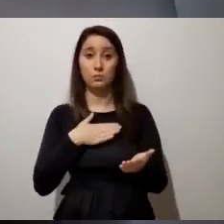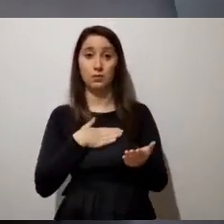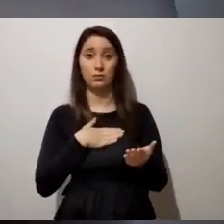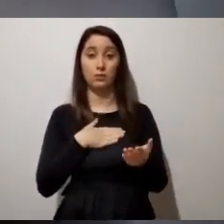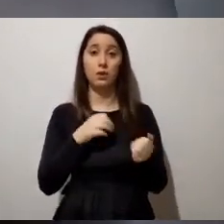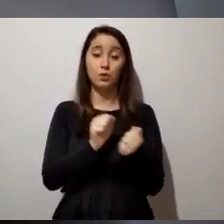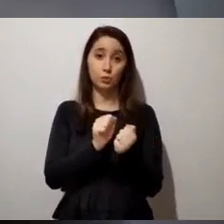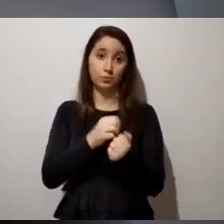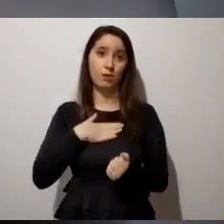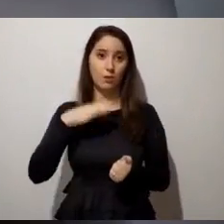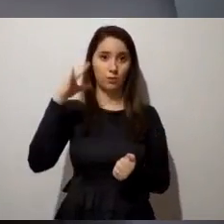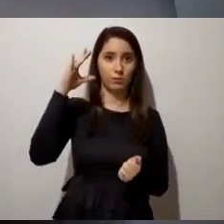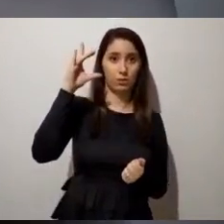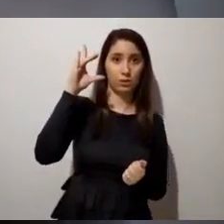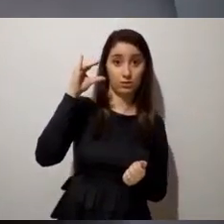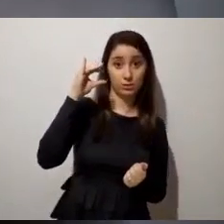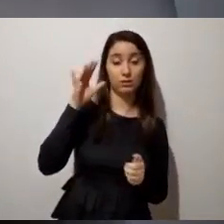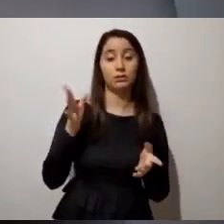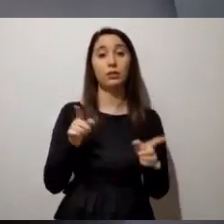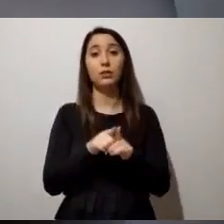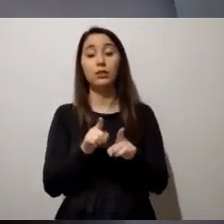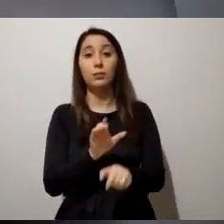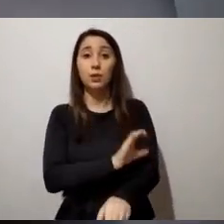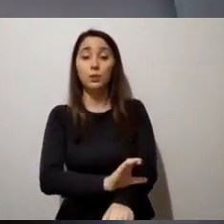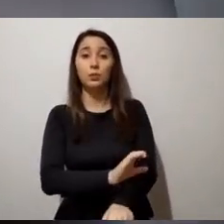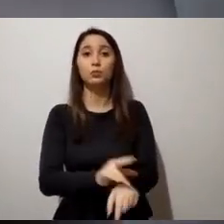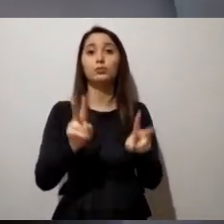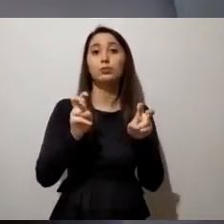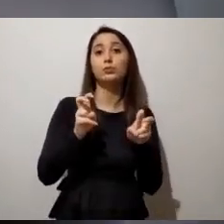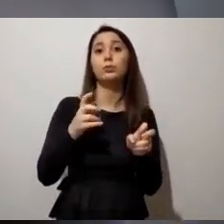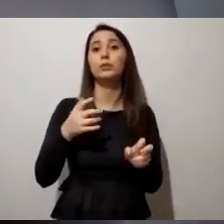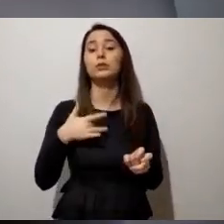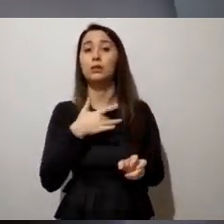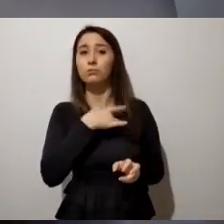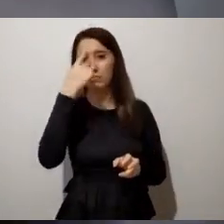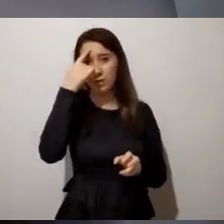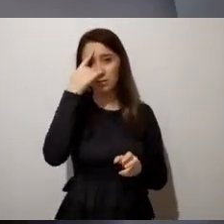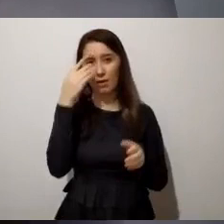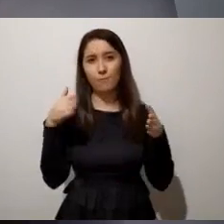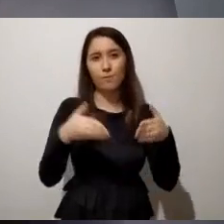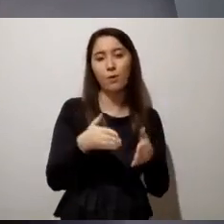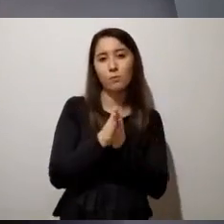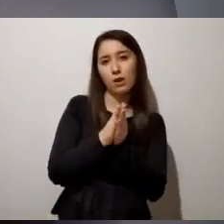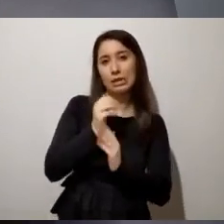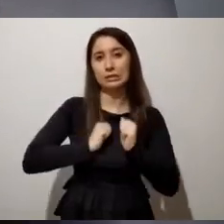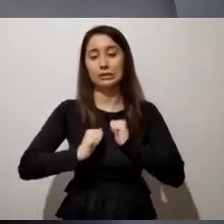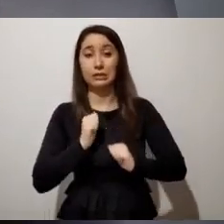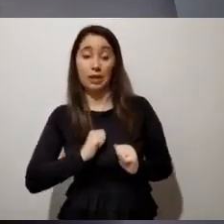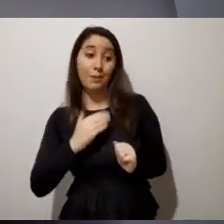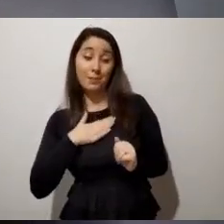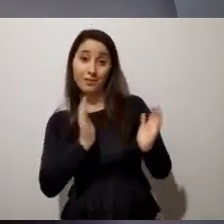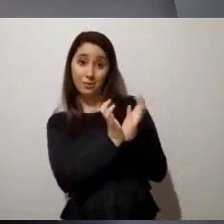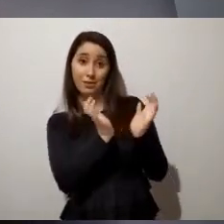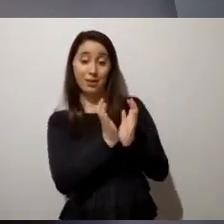com o meu Instagram e um curso a respeito de saúde mental voltado para ansiedade, que é de uma colega profissional que